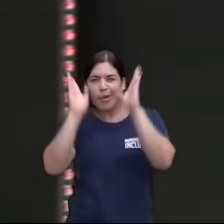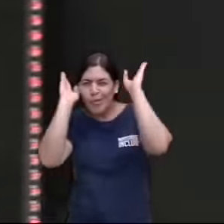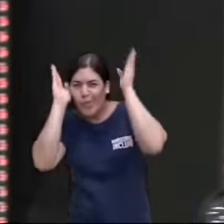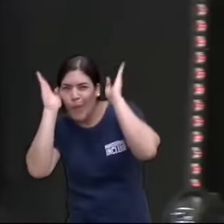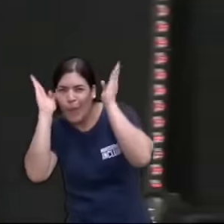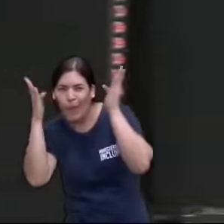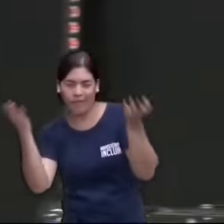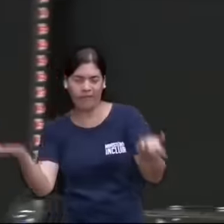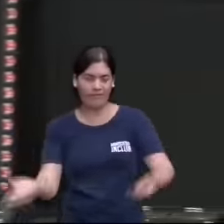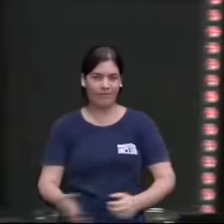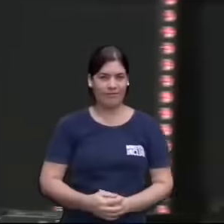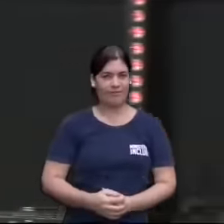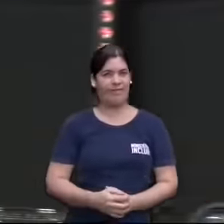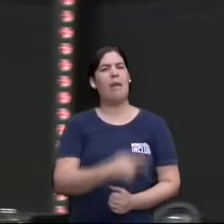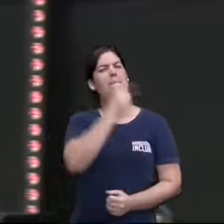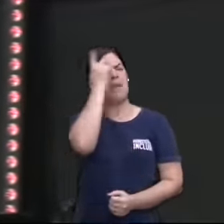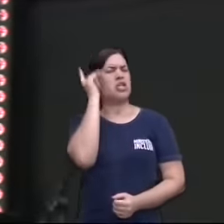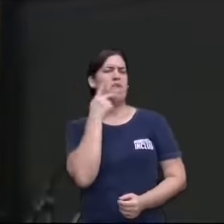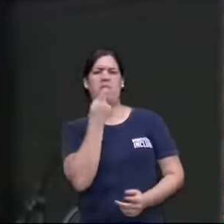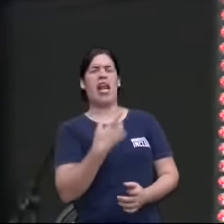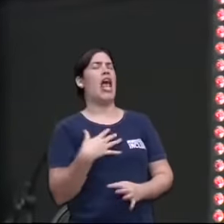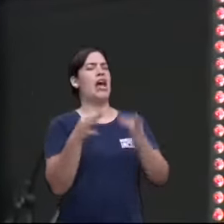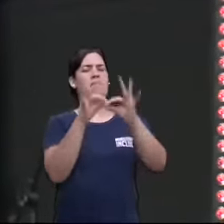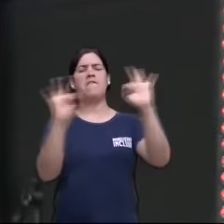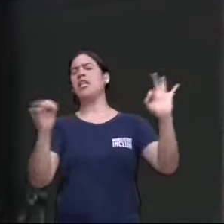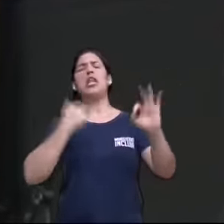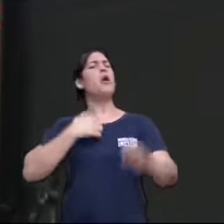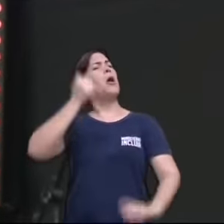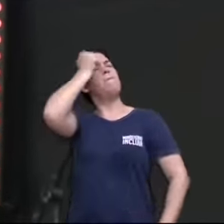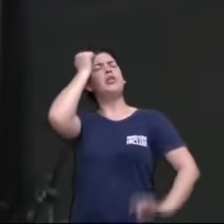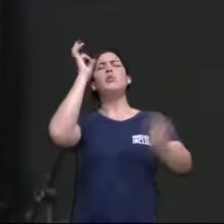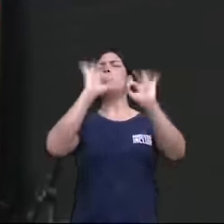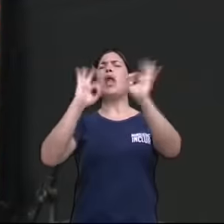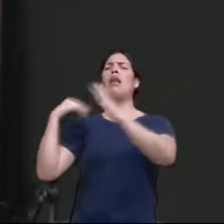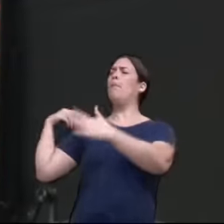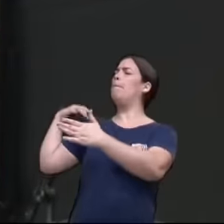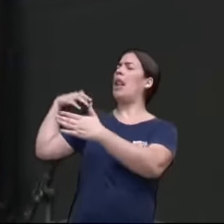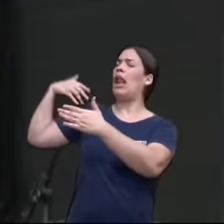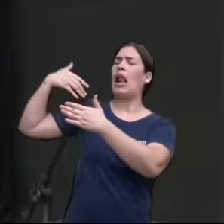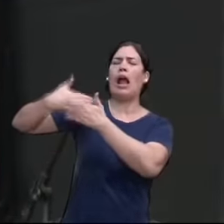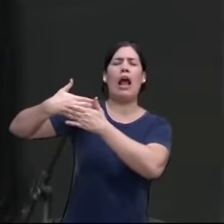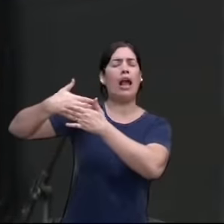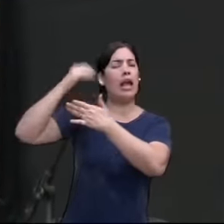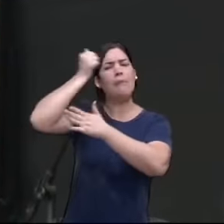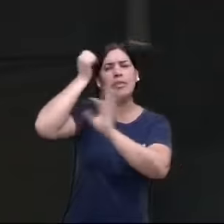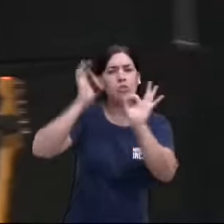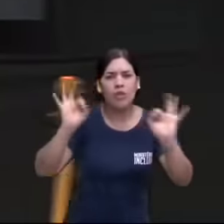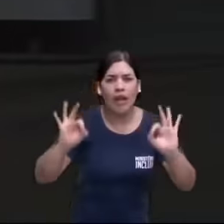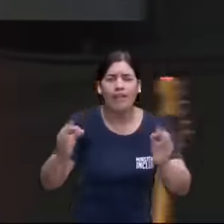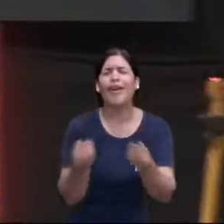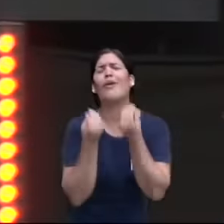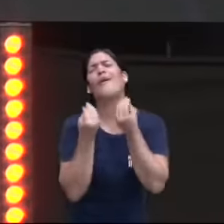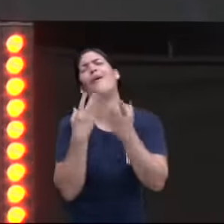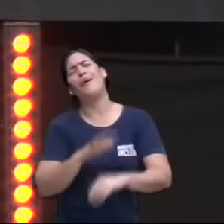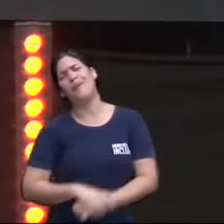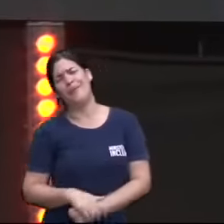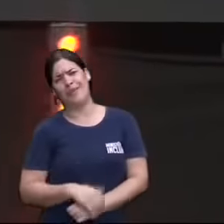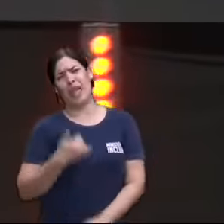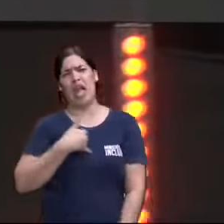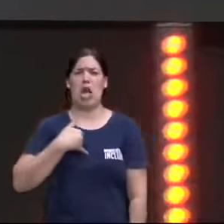Porque uma pessoa falar que ela não se arrepende de nada que fez, pela madrugada, gente, é muita